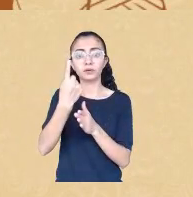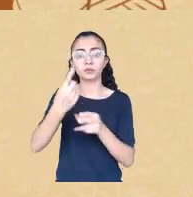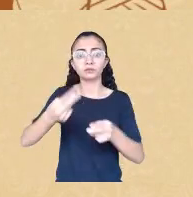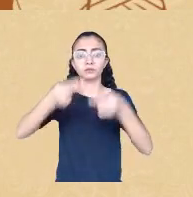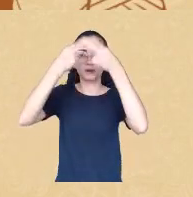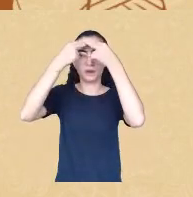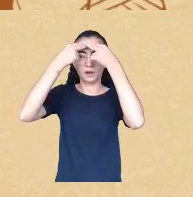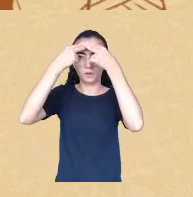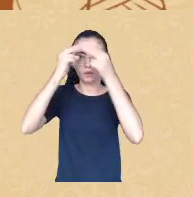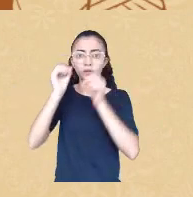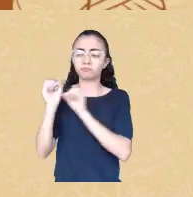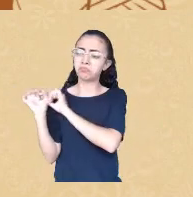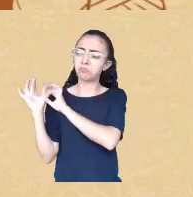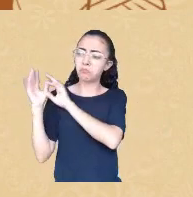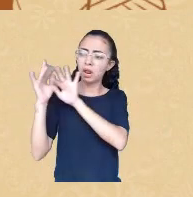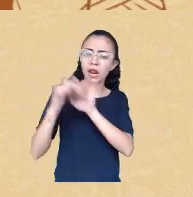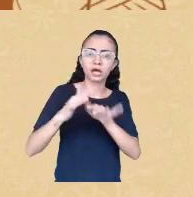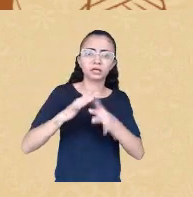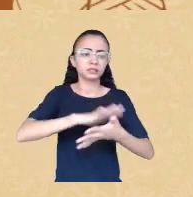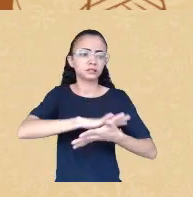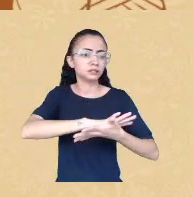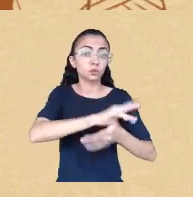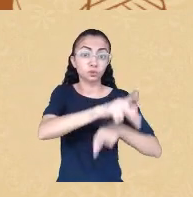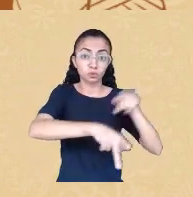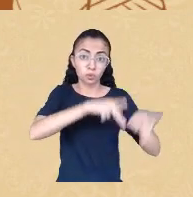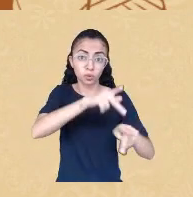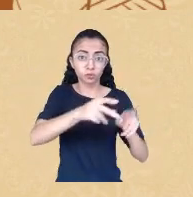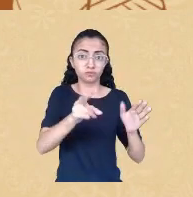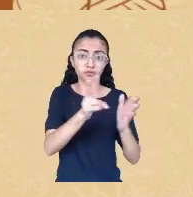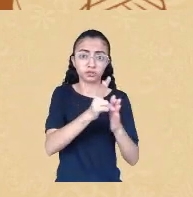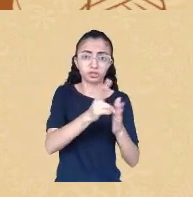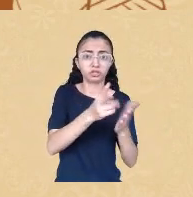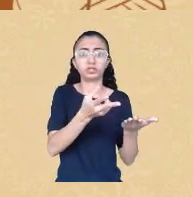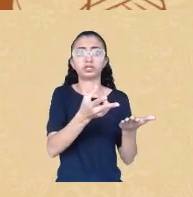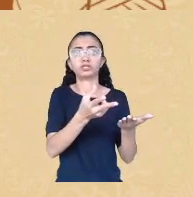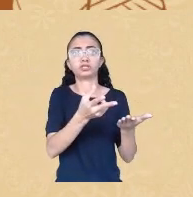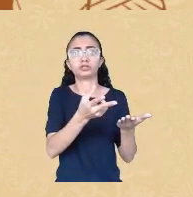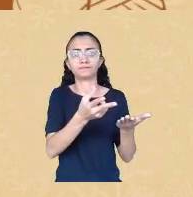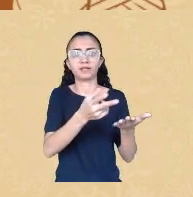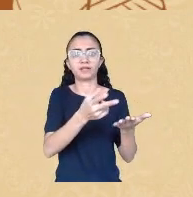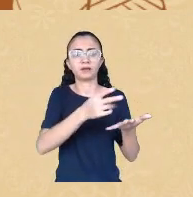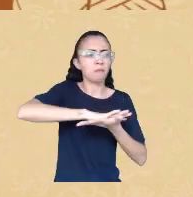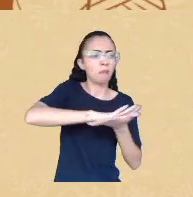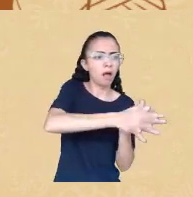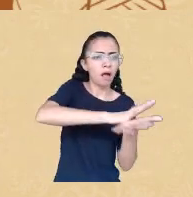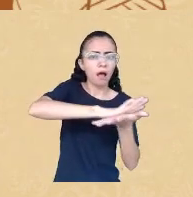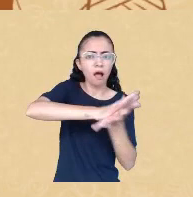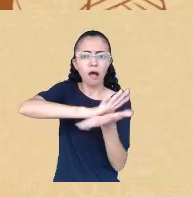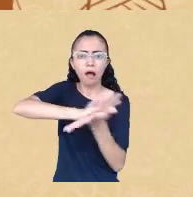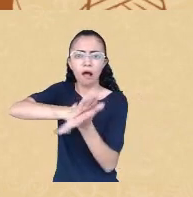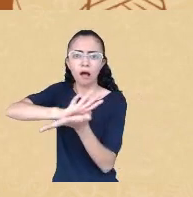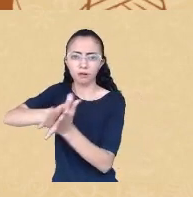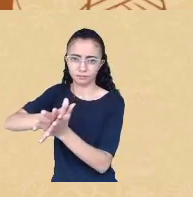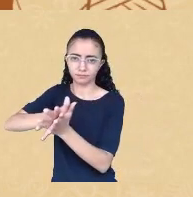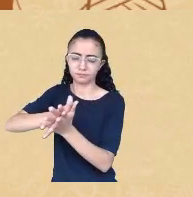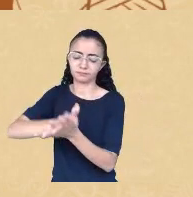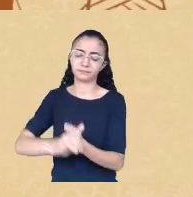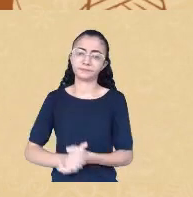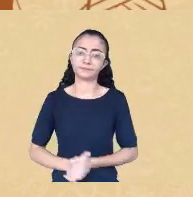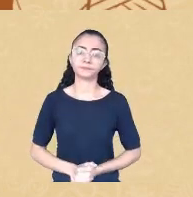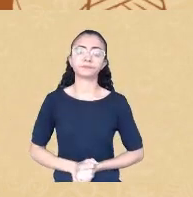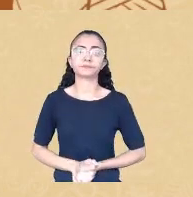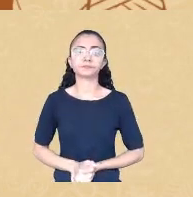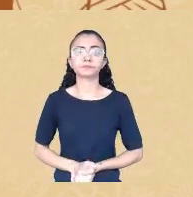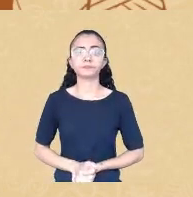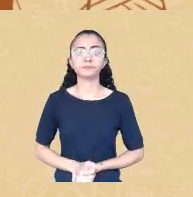fato, né? Mas propriamente genocídio, genocídio dos povos ameríndios, dos povos indígenas. E é a lógica